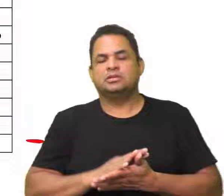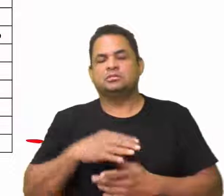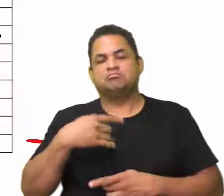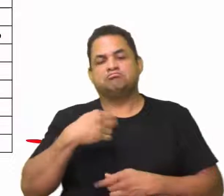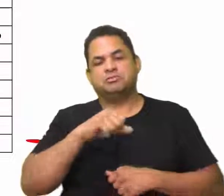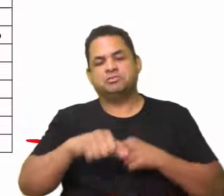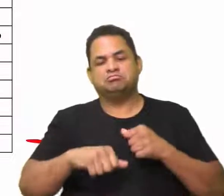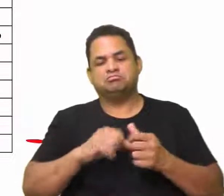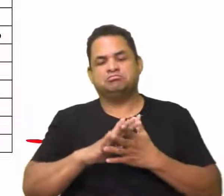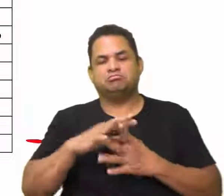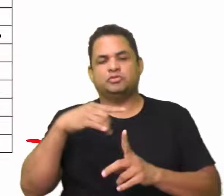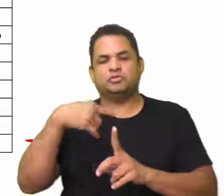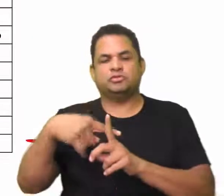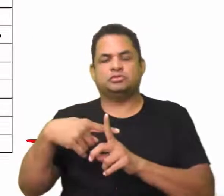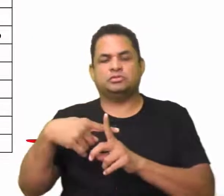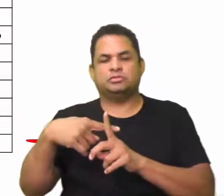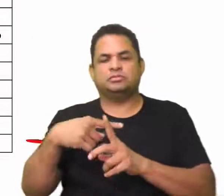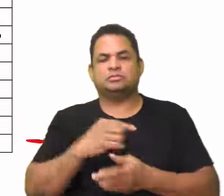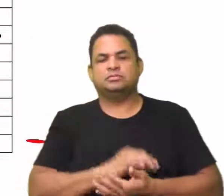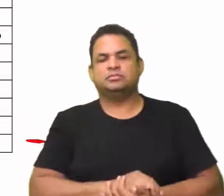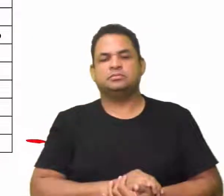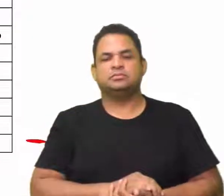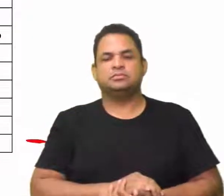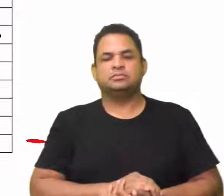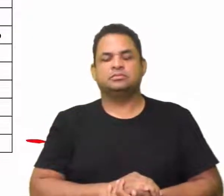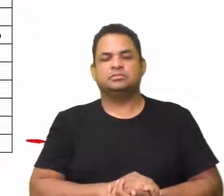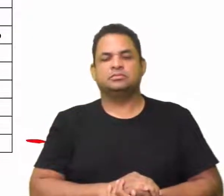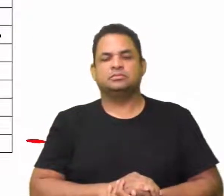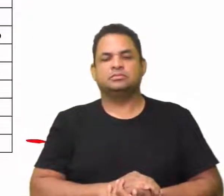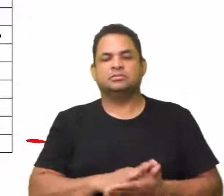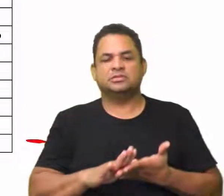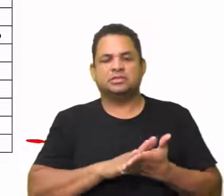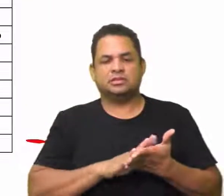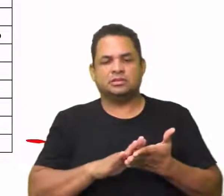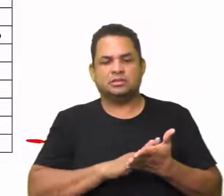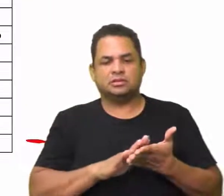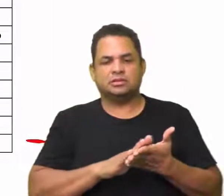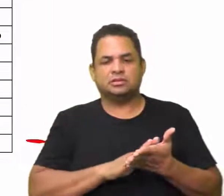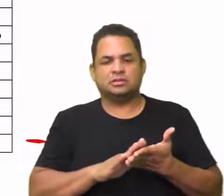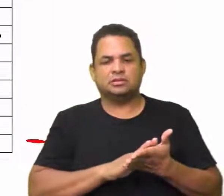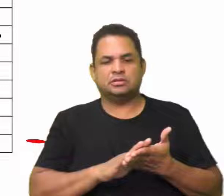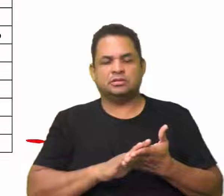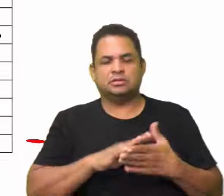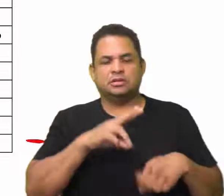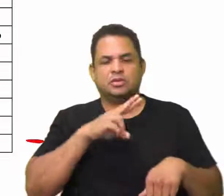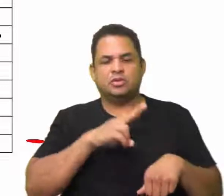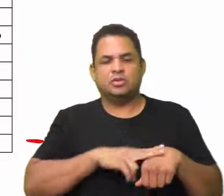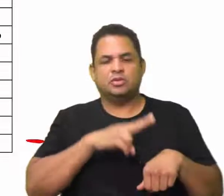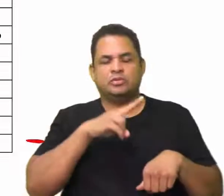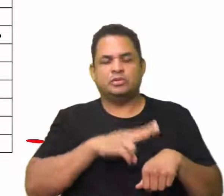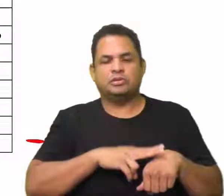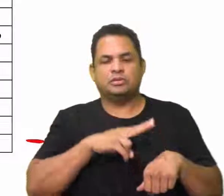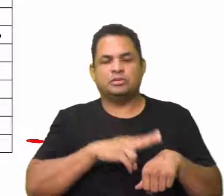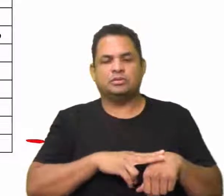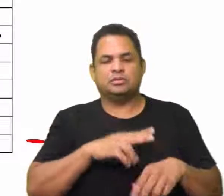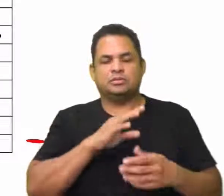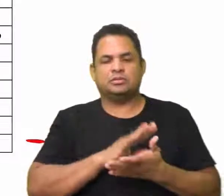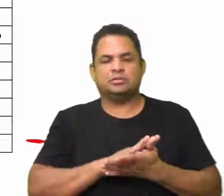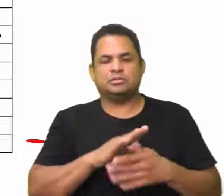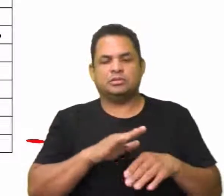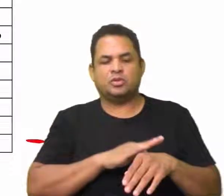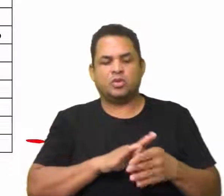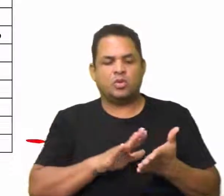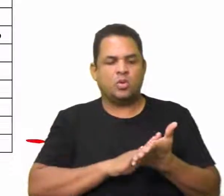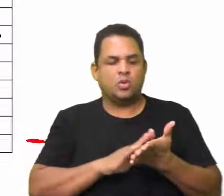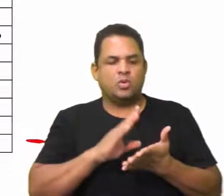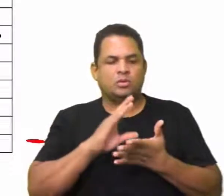positivo. Então, como faz isso? Atritando aí, ó, o vidro com a